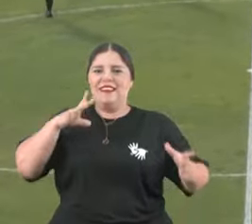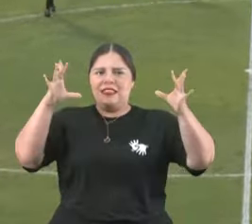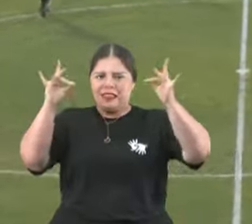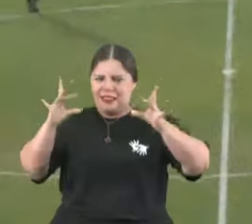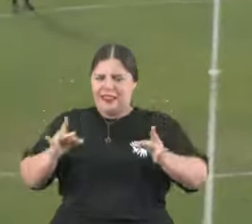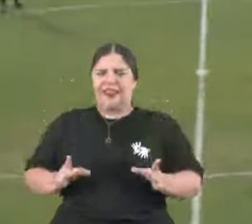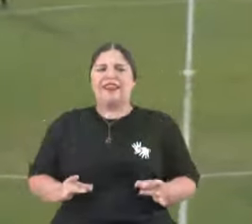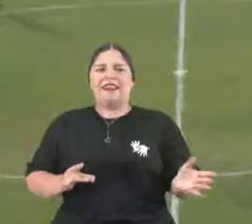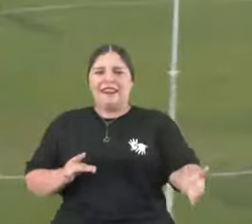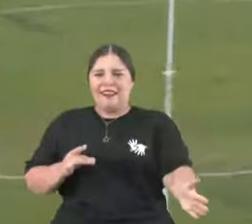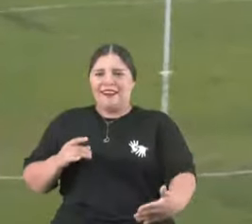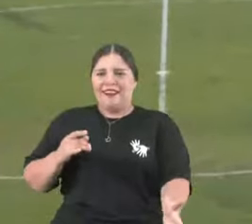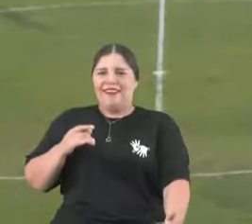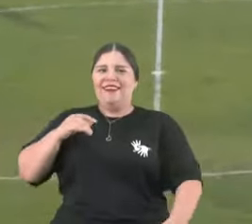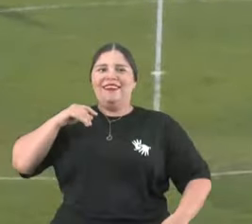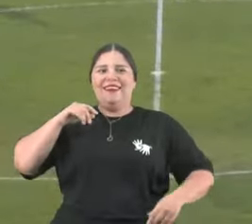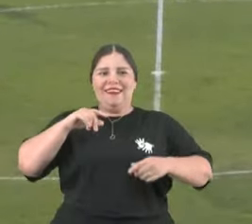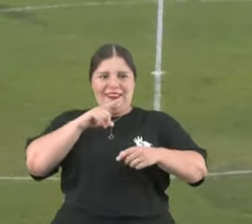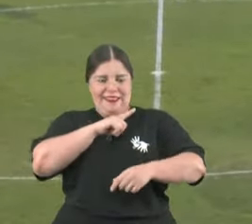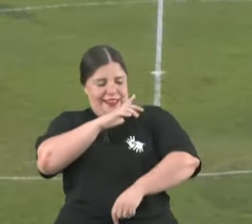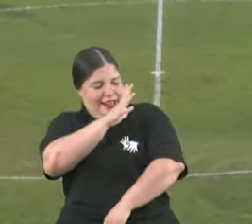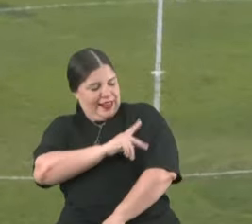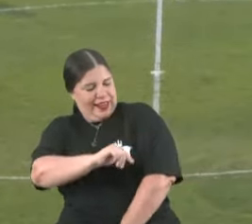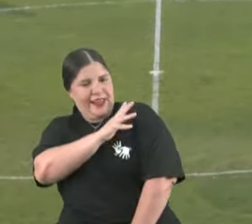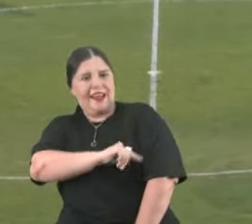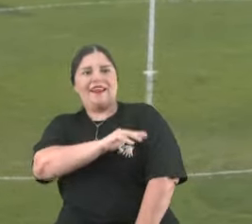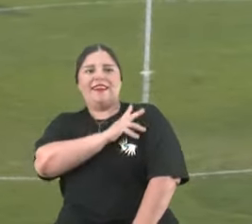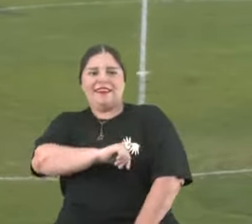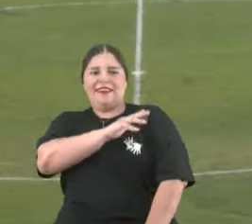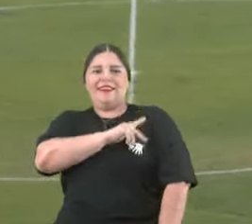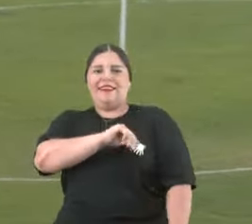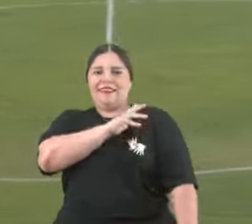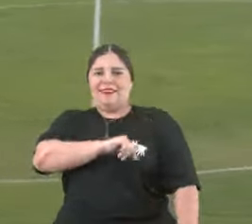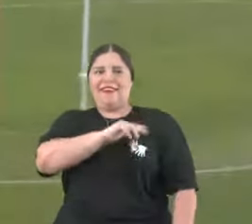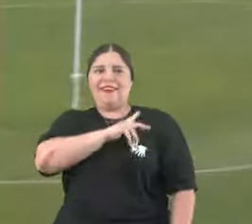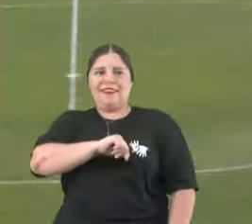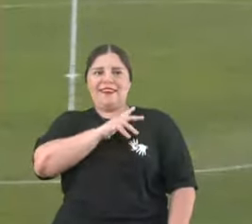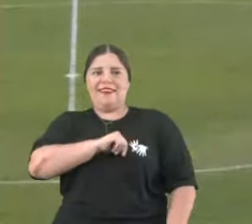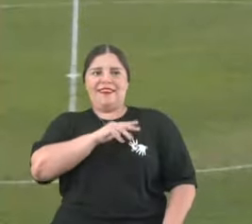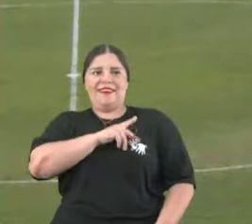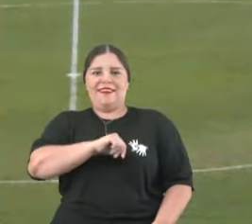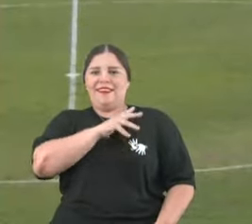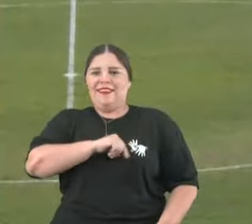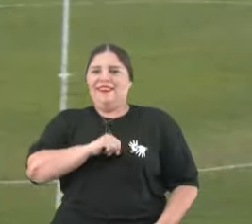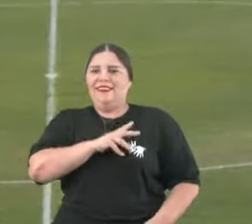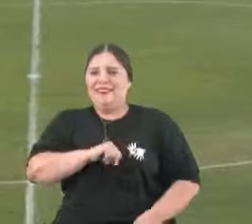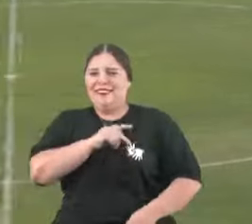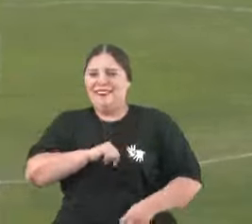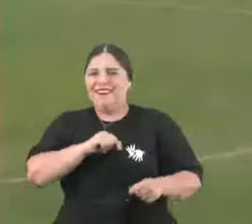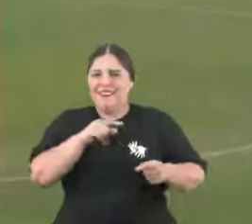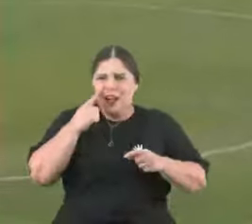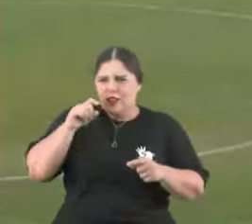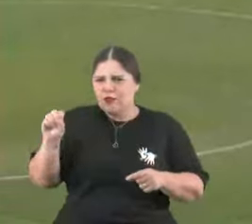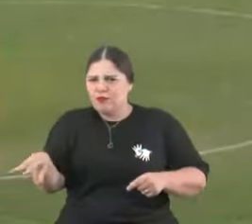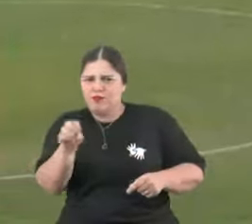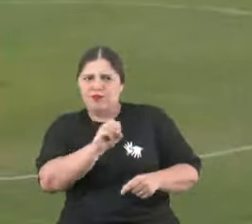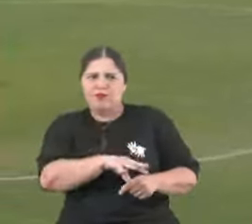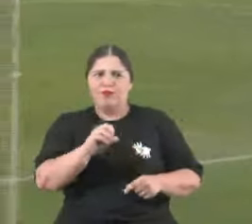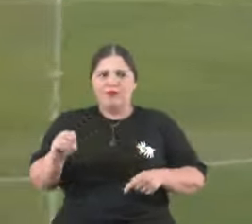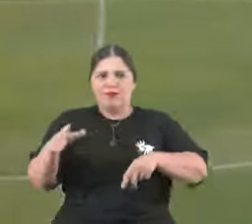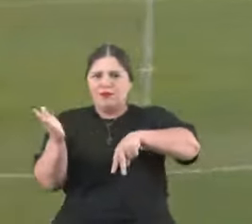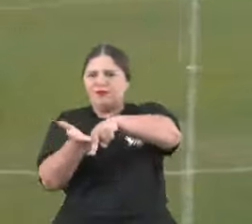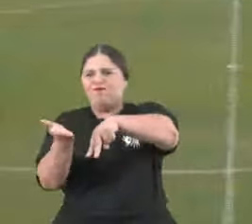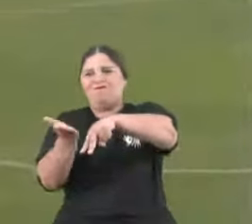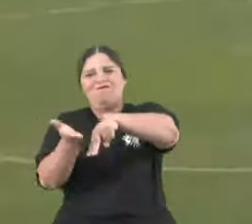Simon, zagueiro do CRB. Ele já levou o primeiro cartão aos 22, fez uma segunda falta agora, aí no